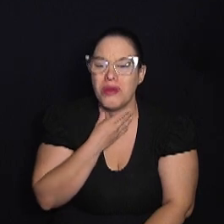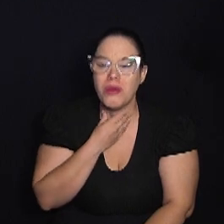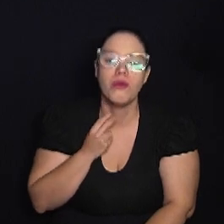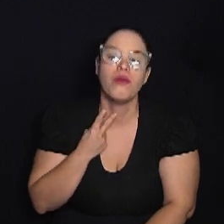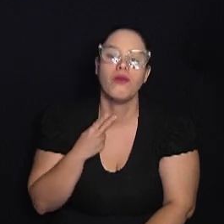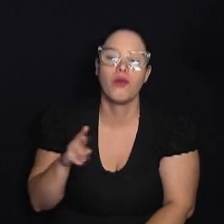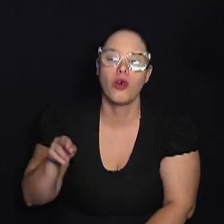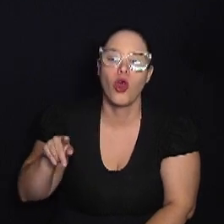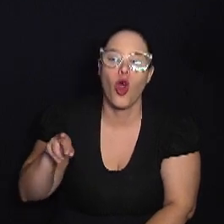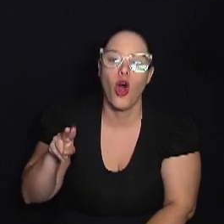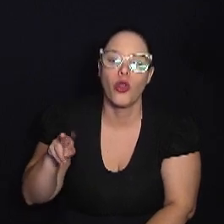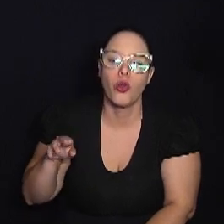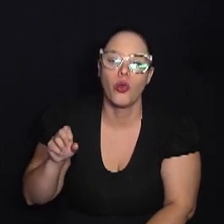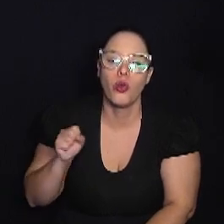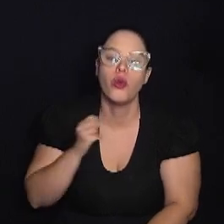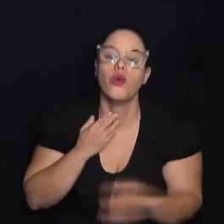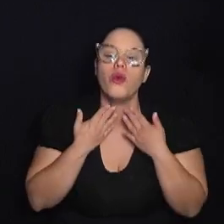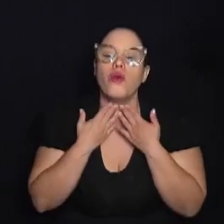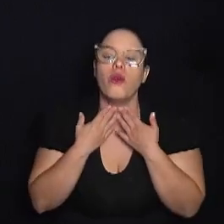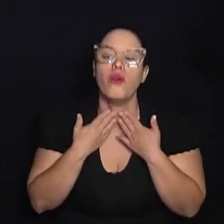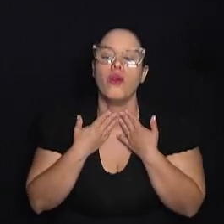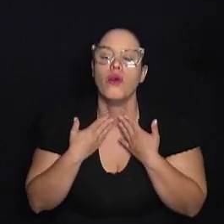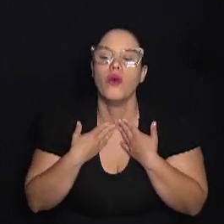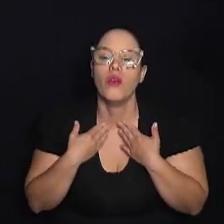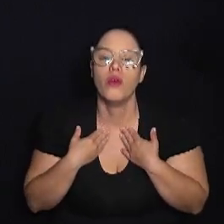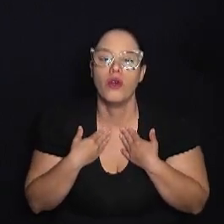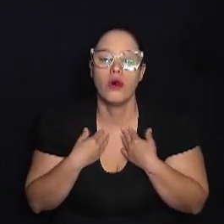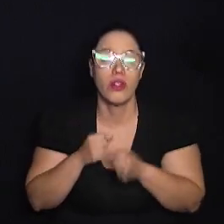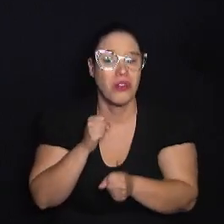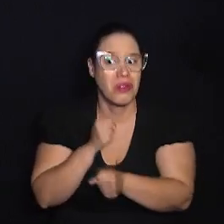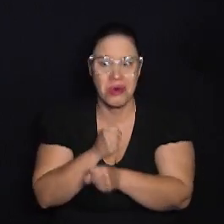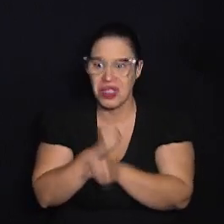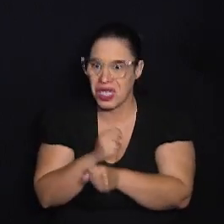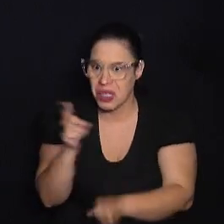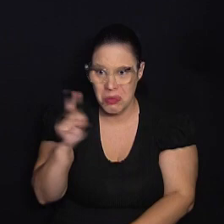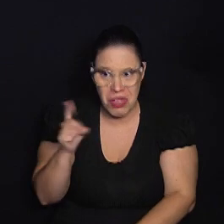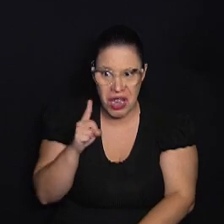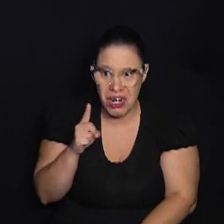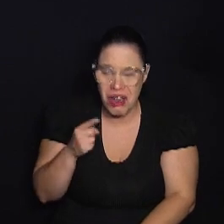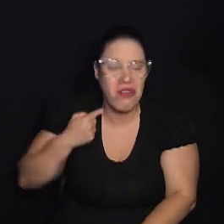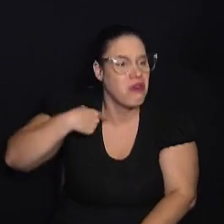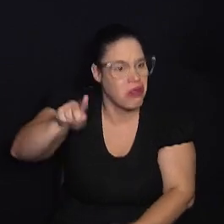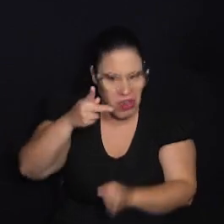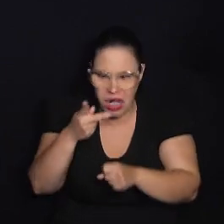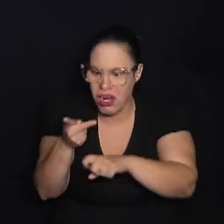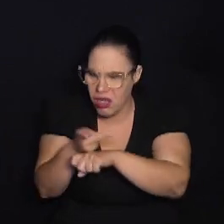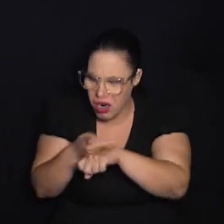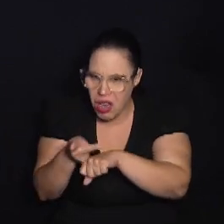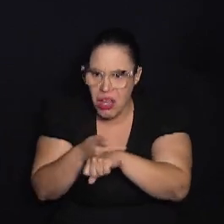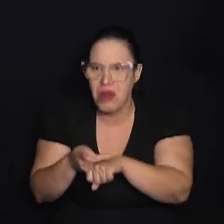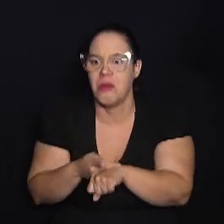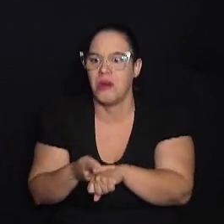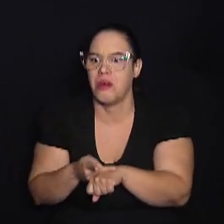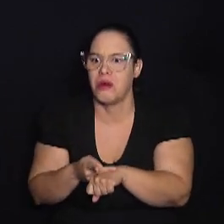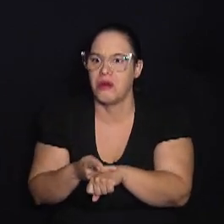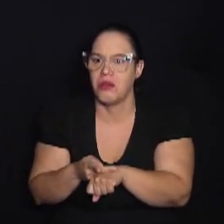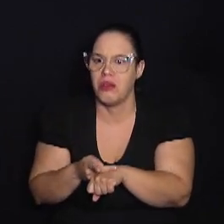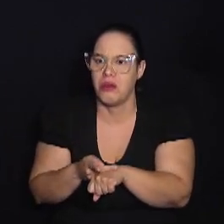principalmente nódulos endurecidos. Não espera, não. Procura um profissional, um cirurgião de cabeça e pescoço ou